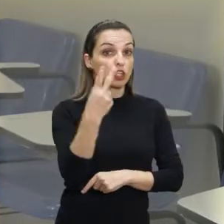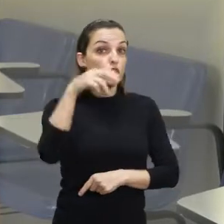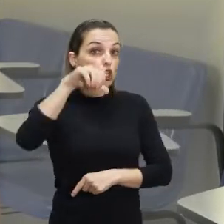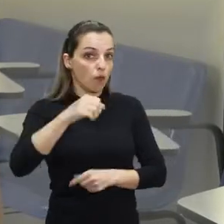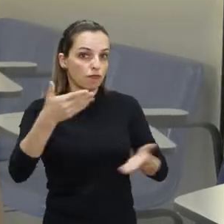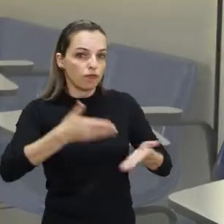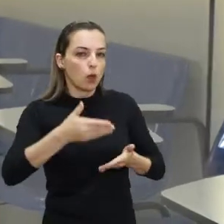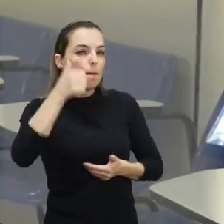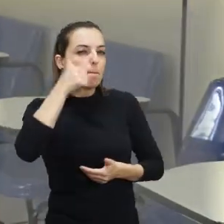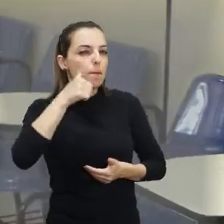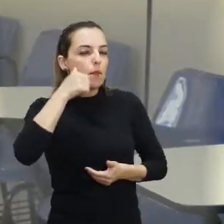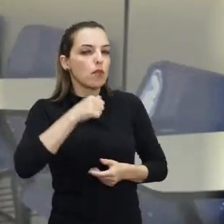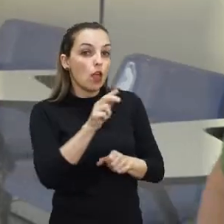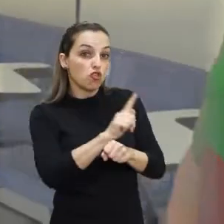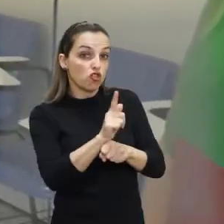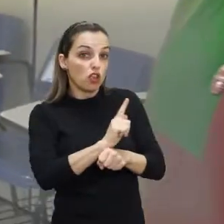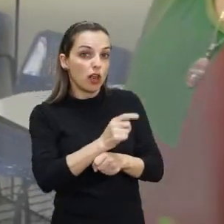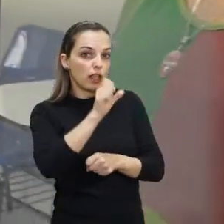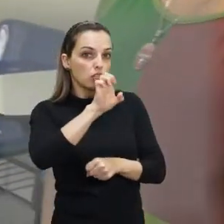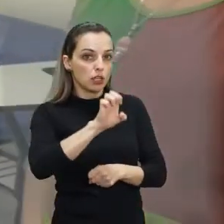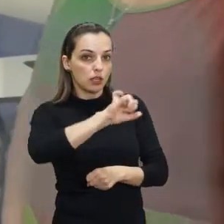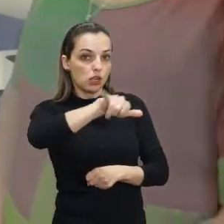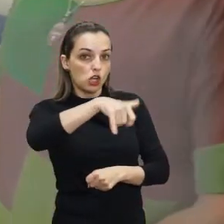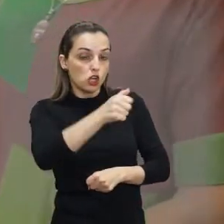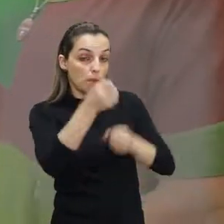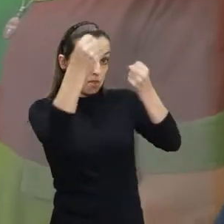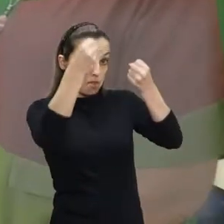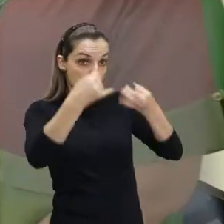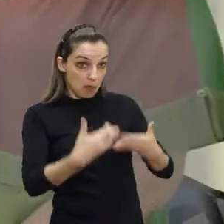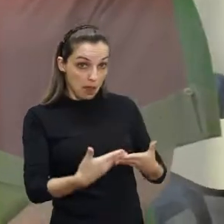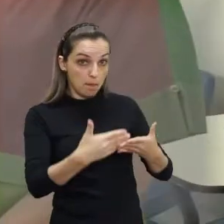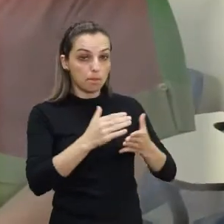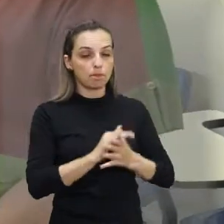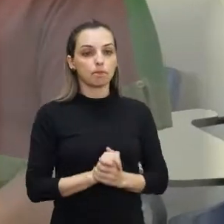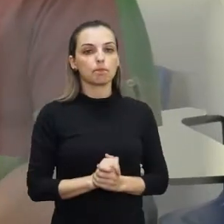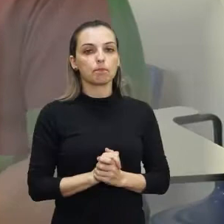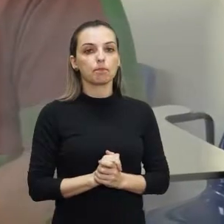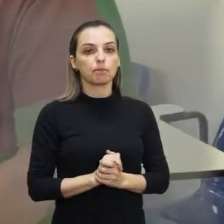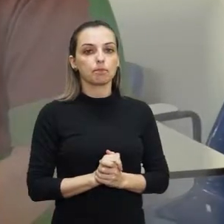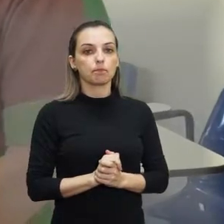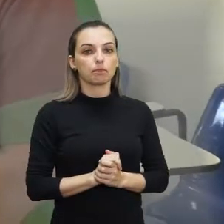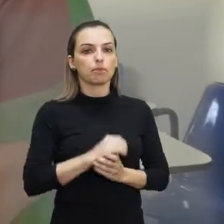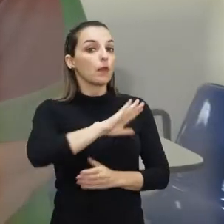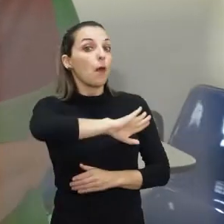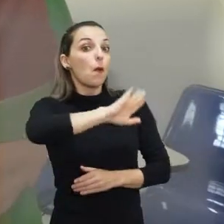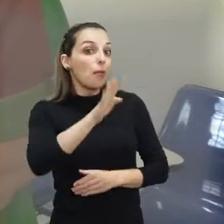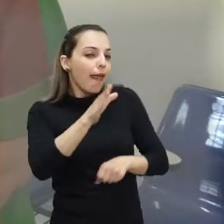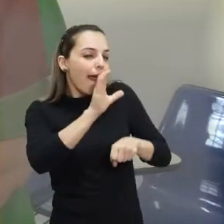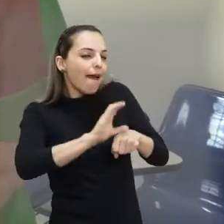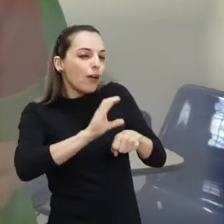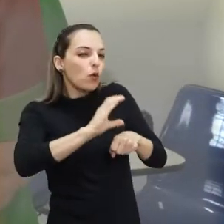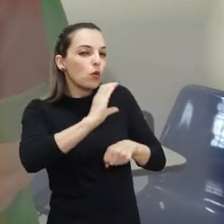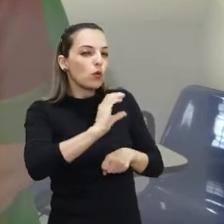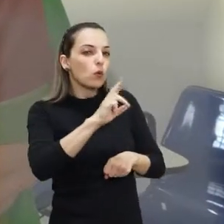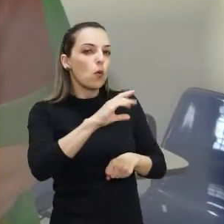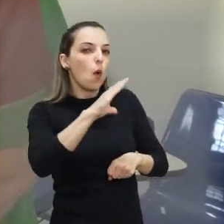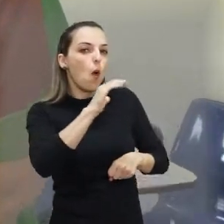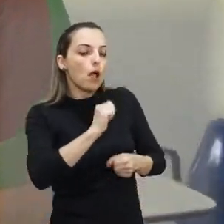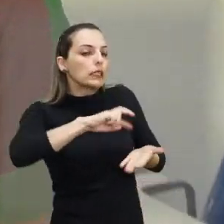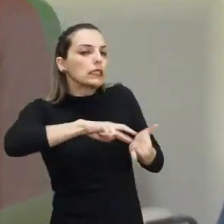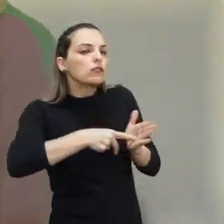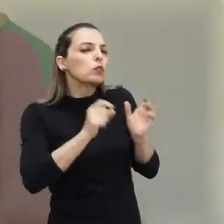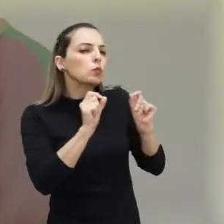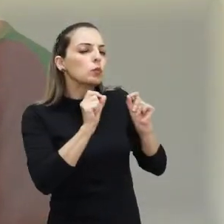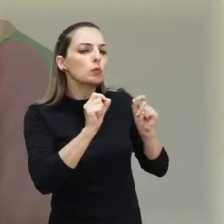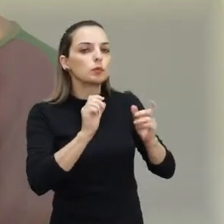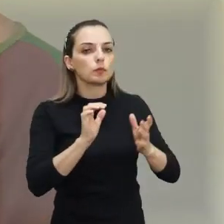quem fala mais para gente a gerente de Educação de Jovens e Adultos Rosane Araújo Olá Rosane para a gente entender melhor o que é o